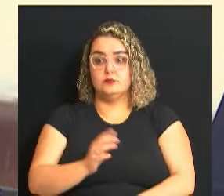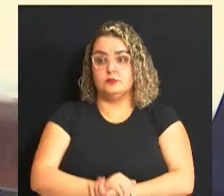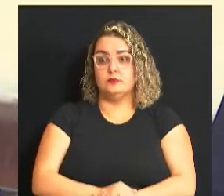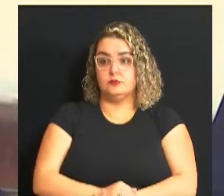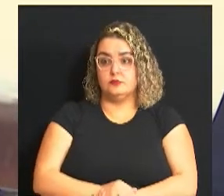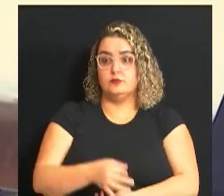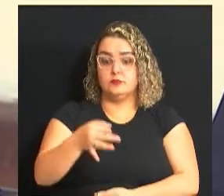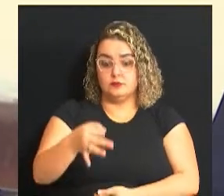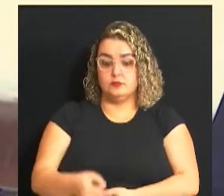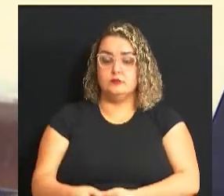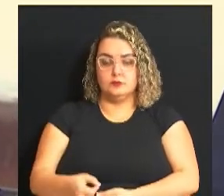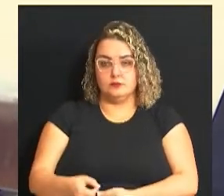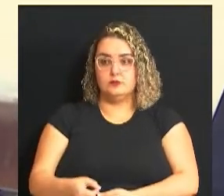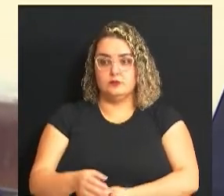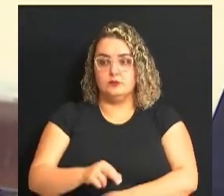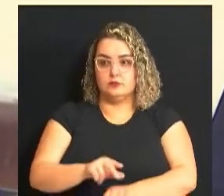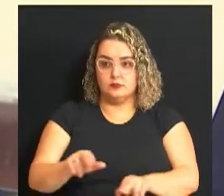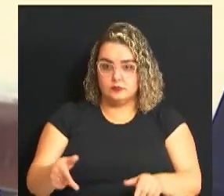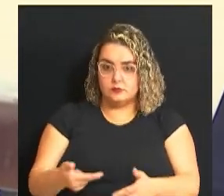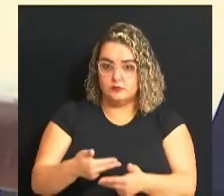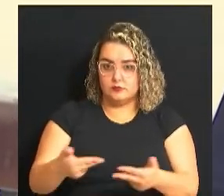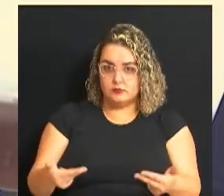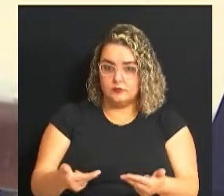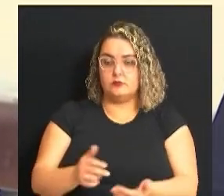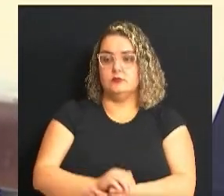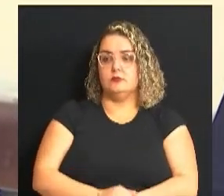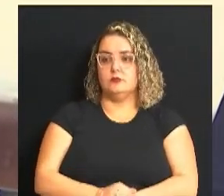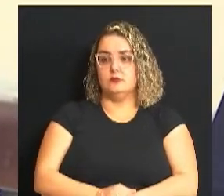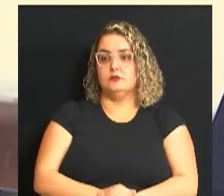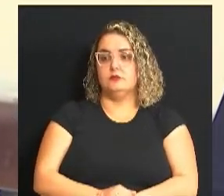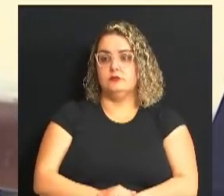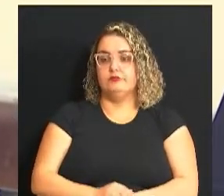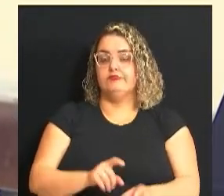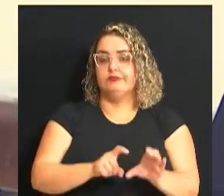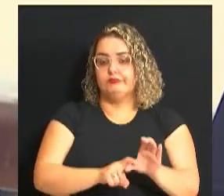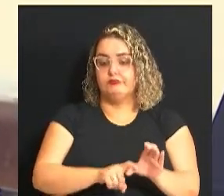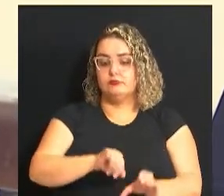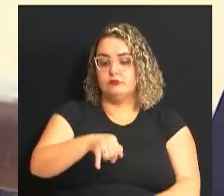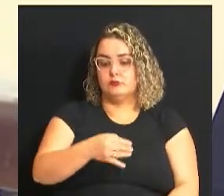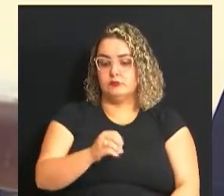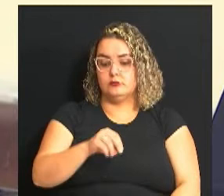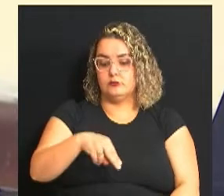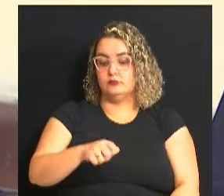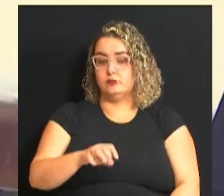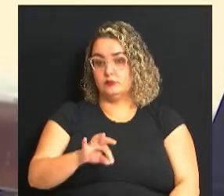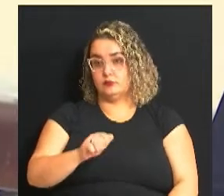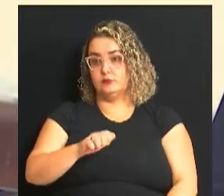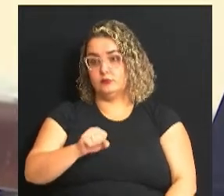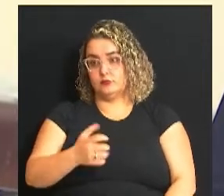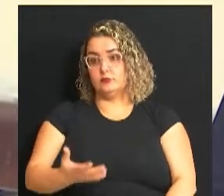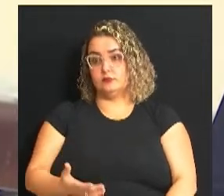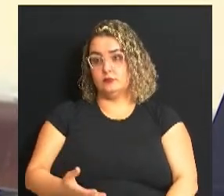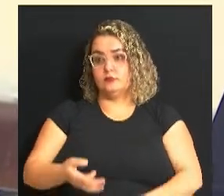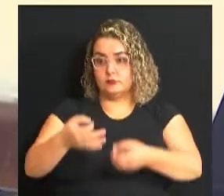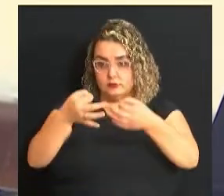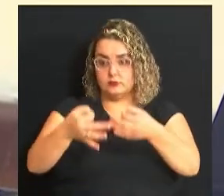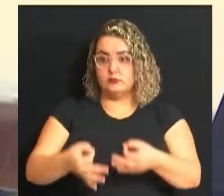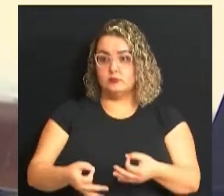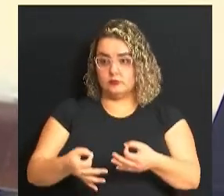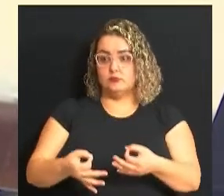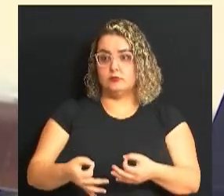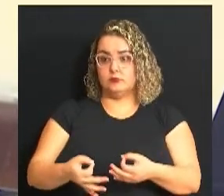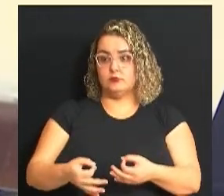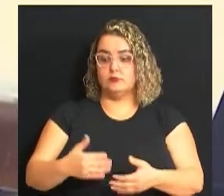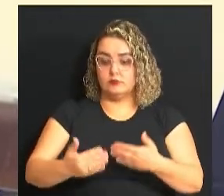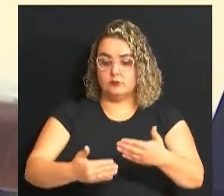essas situações que hoje estão pendentes lá também com o Jonathan e disciplinar isso para as